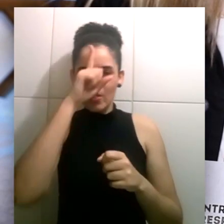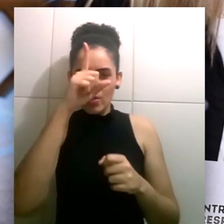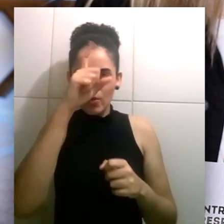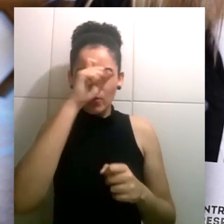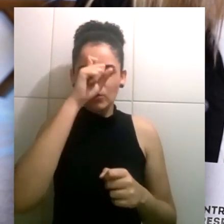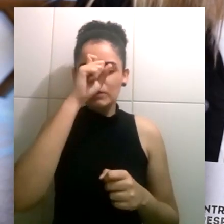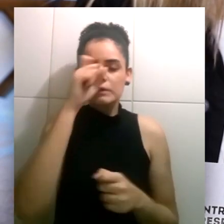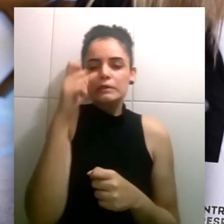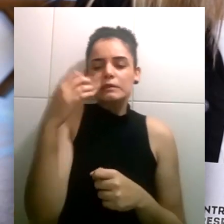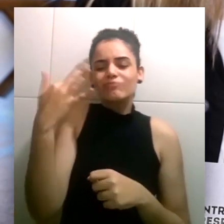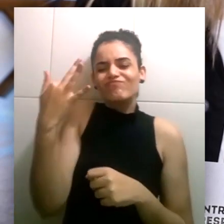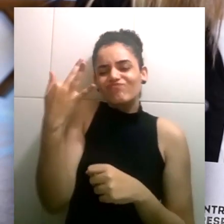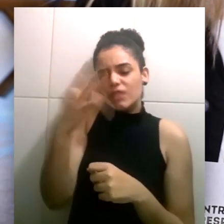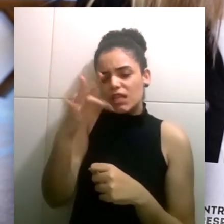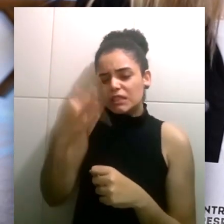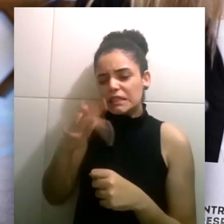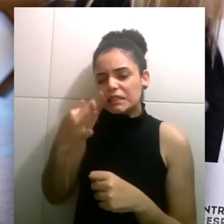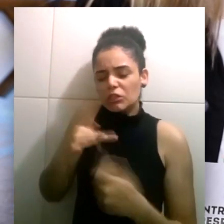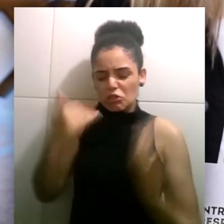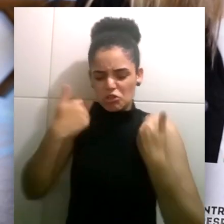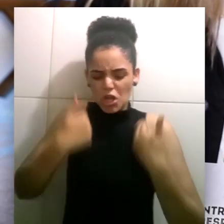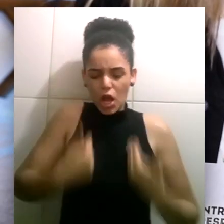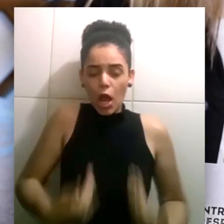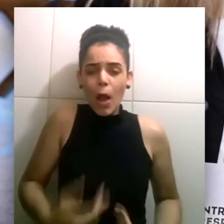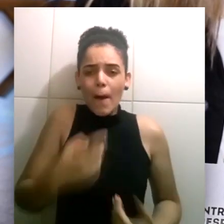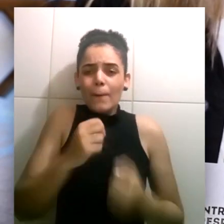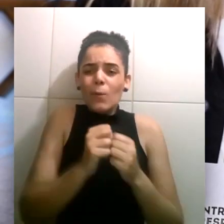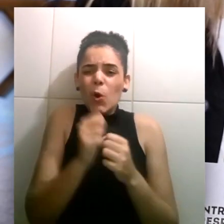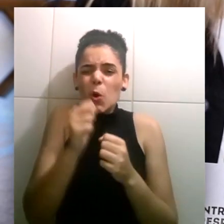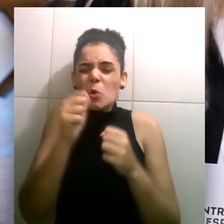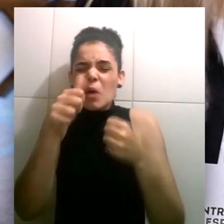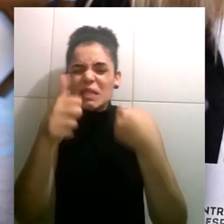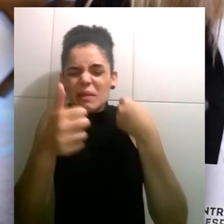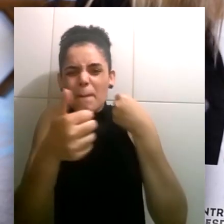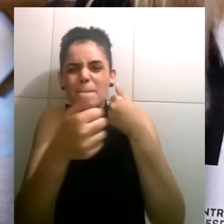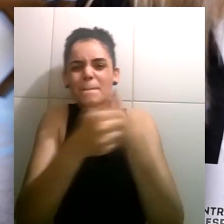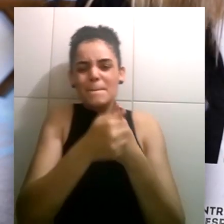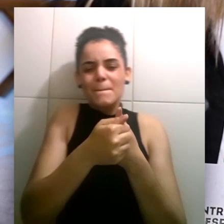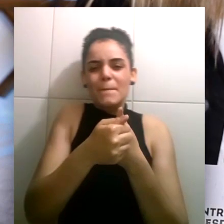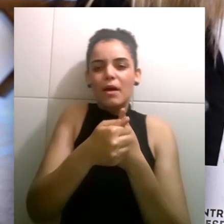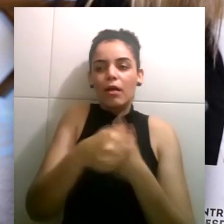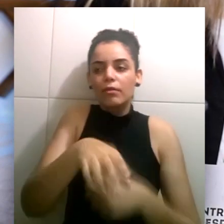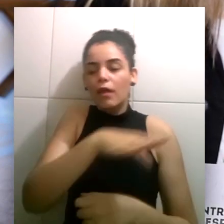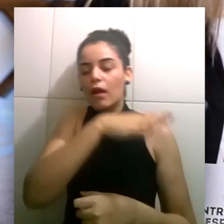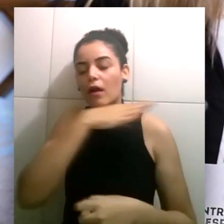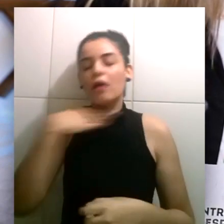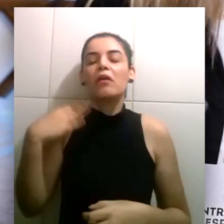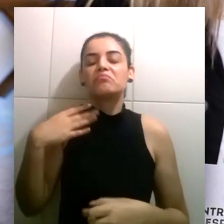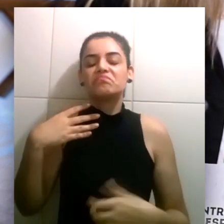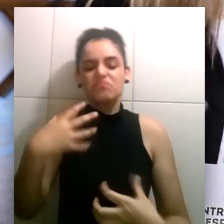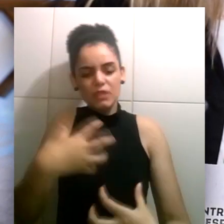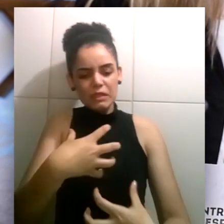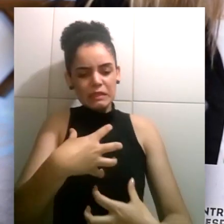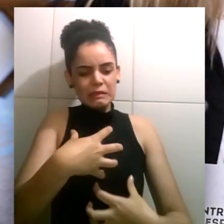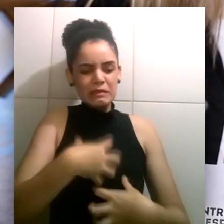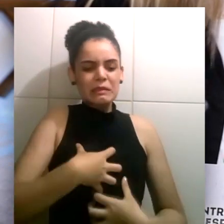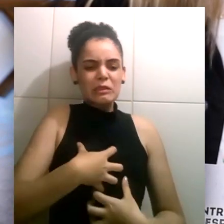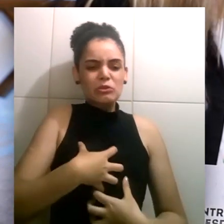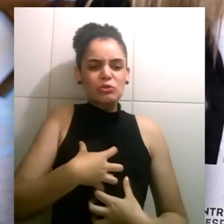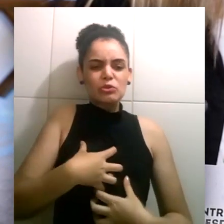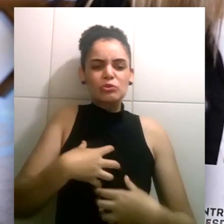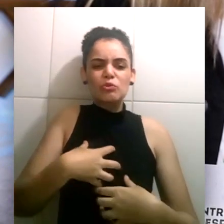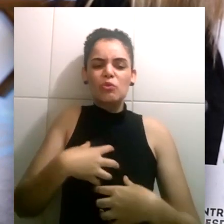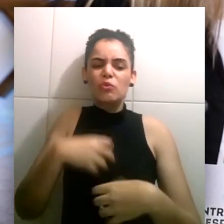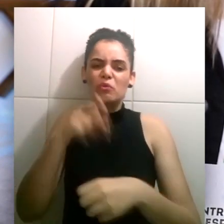casa, com muitas dores no corpo, ou perto da morte, né? Sentindo, assim, uma afronta tão grande, assim,